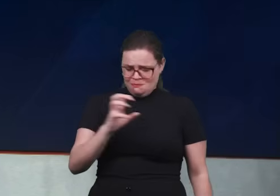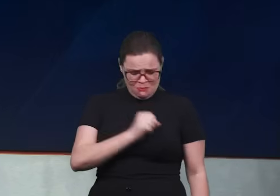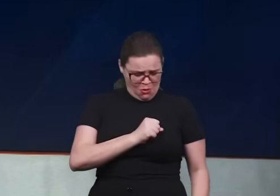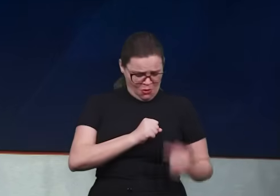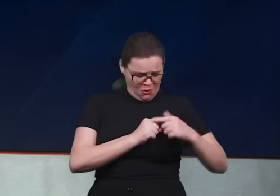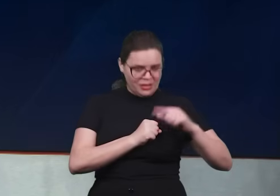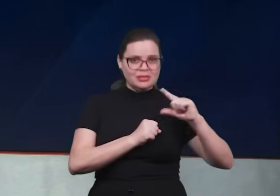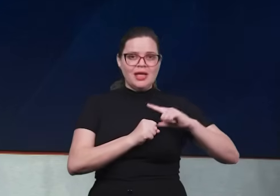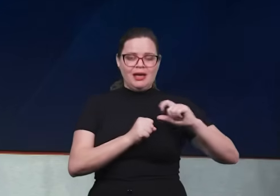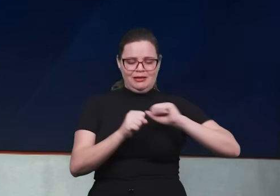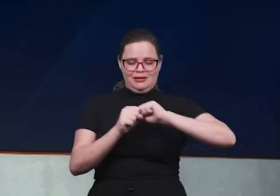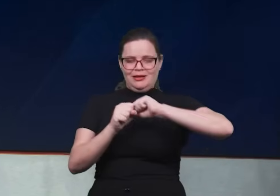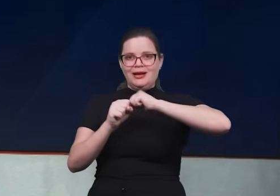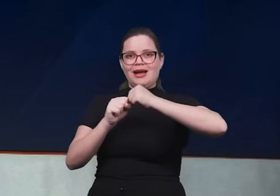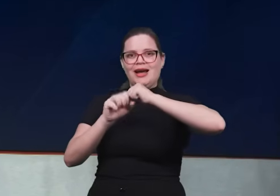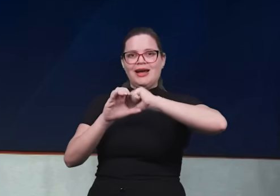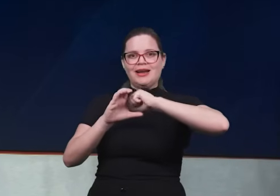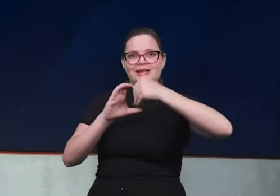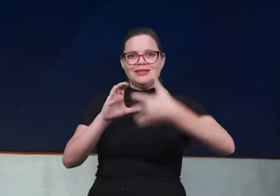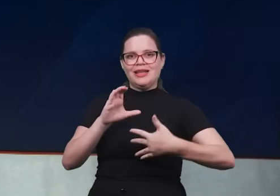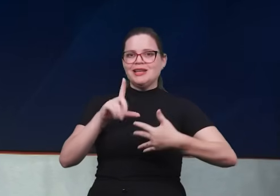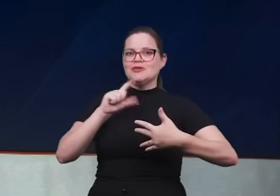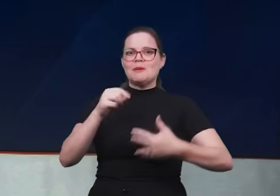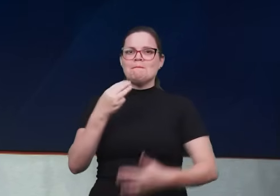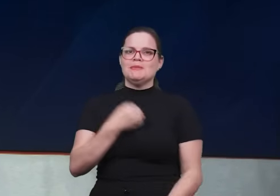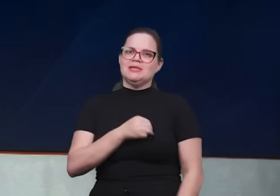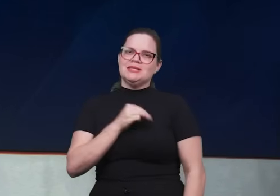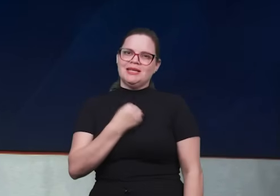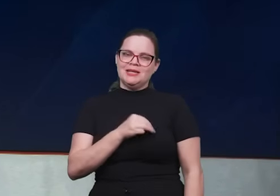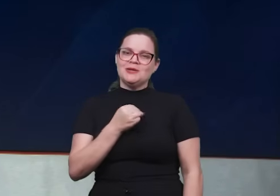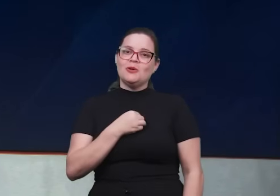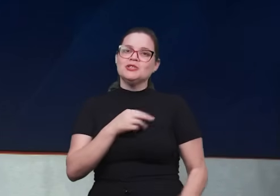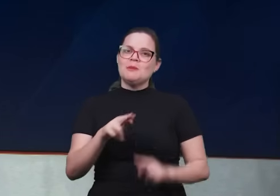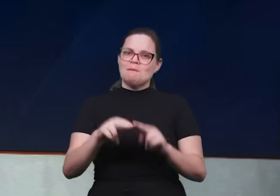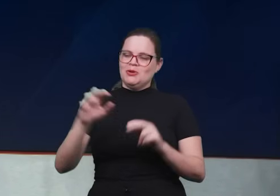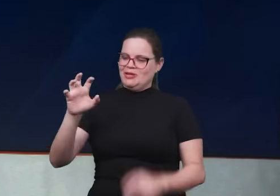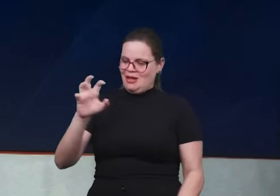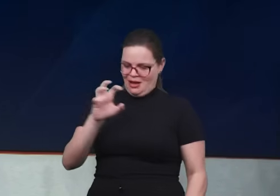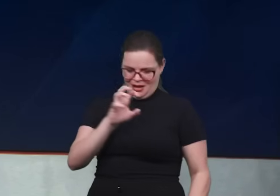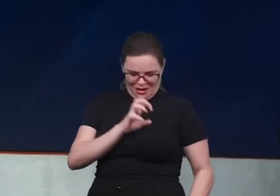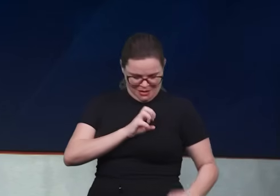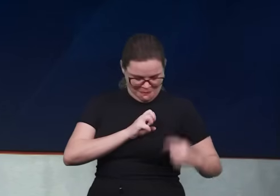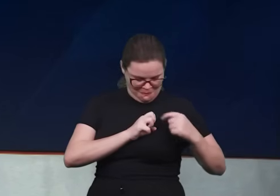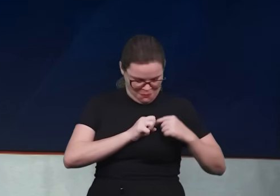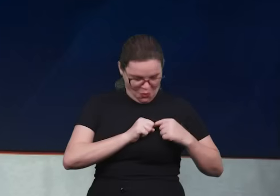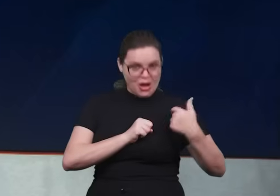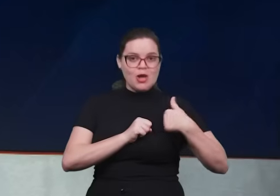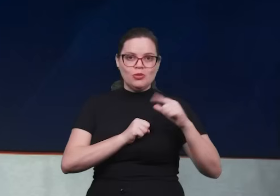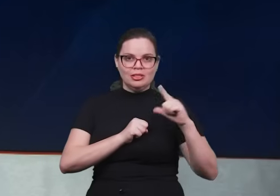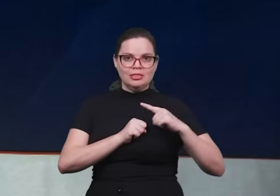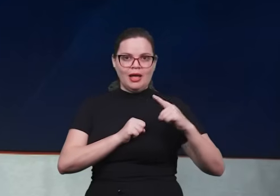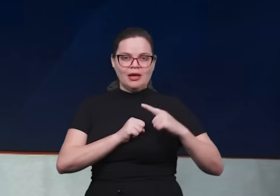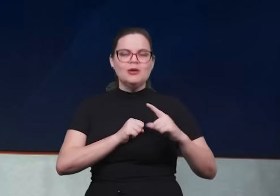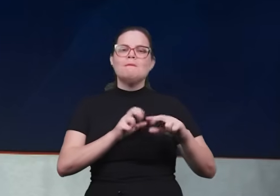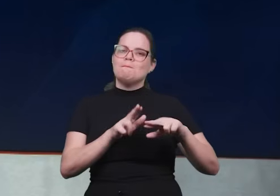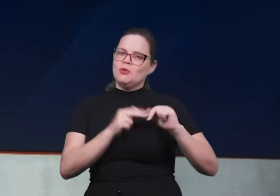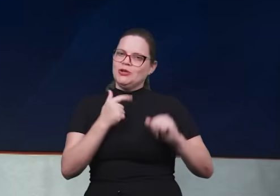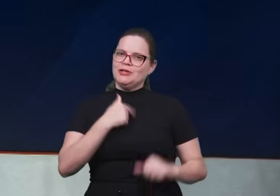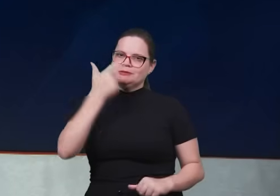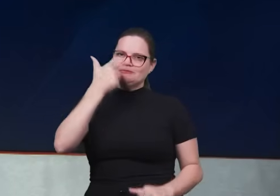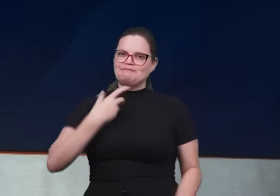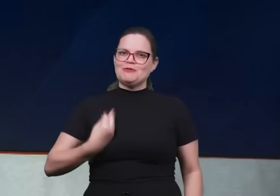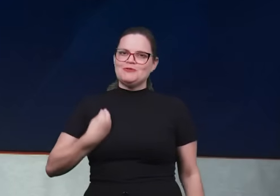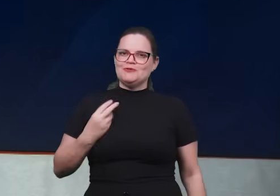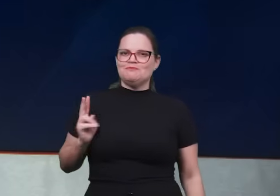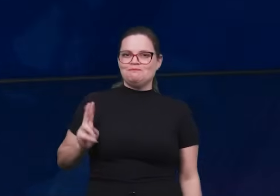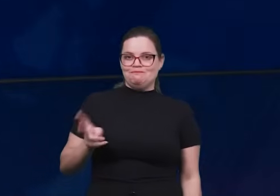sua misericórdia. Esse amor é a causa de não sermos consumidos. Isso nos ensina a palavra de